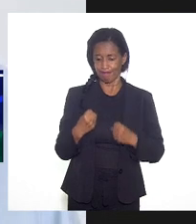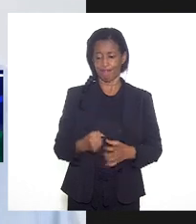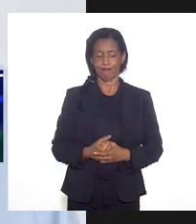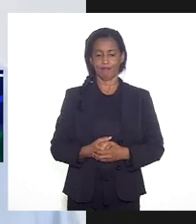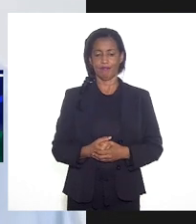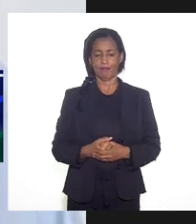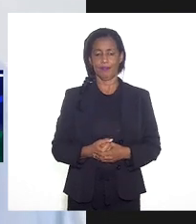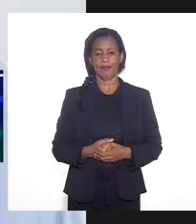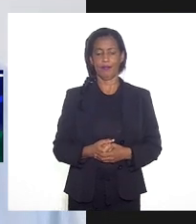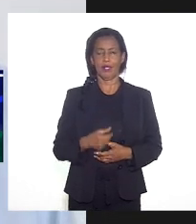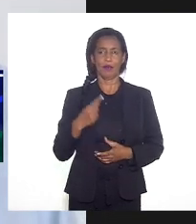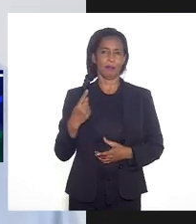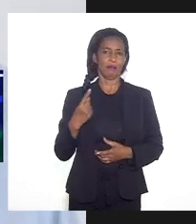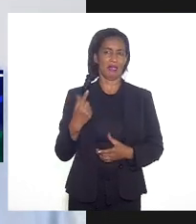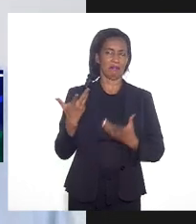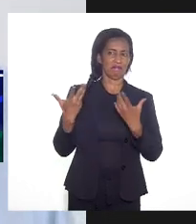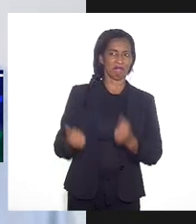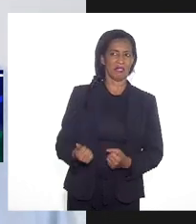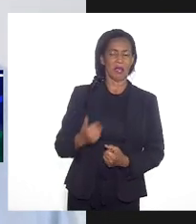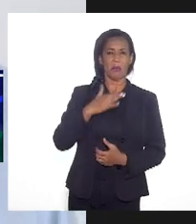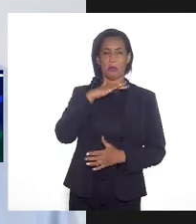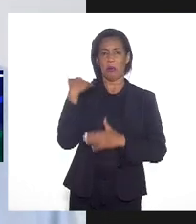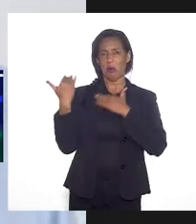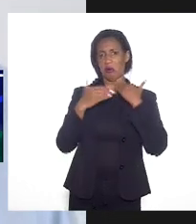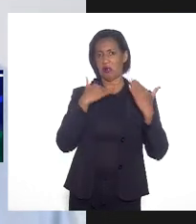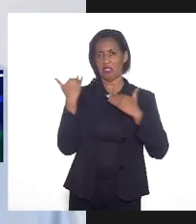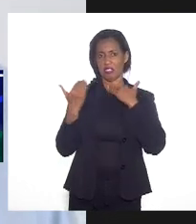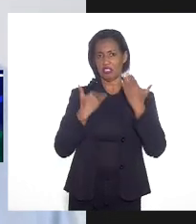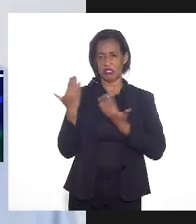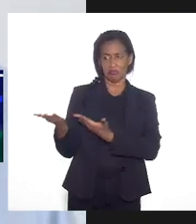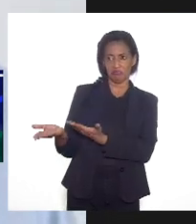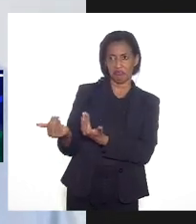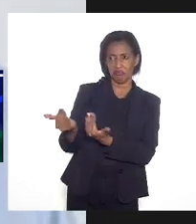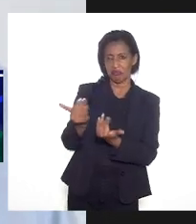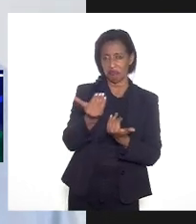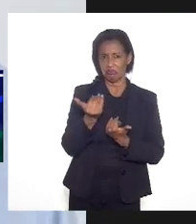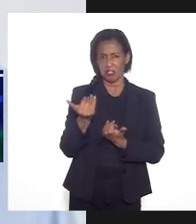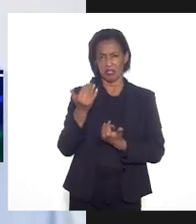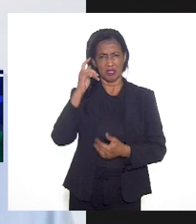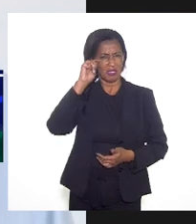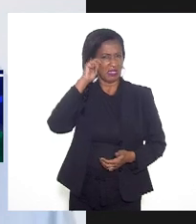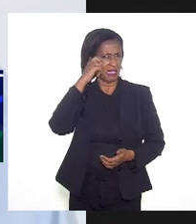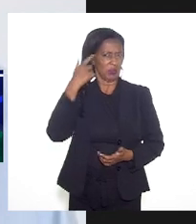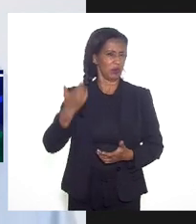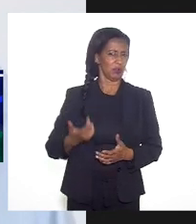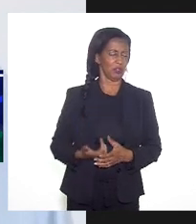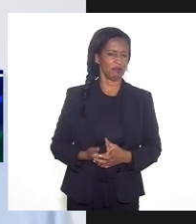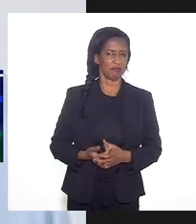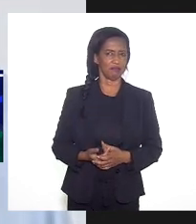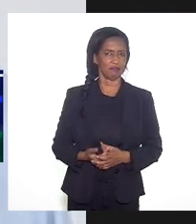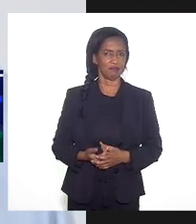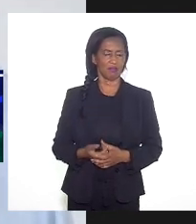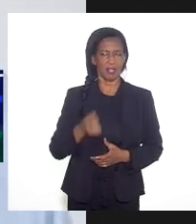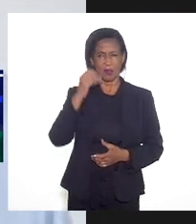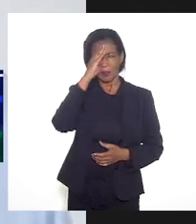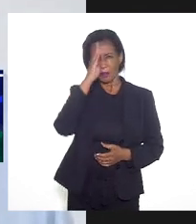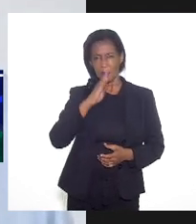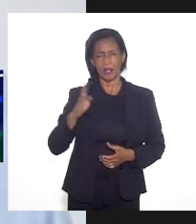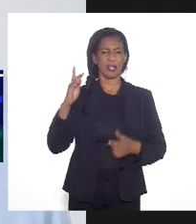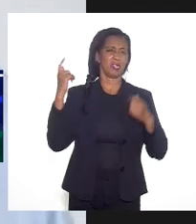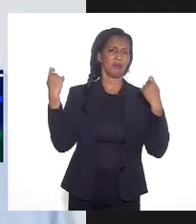considerar morte de assassinato de jovens só os negros. Acho que o Brasil